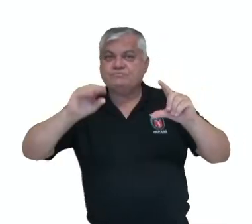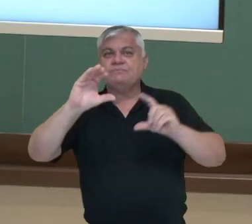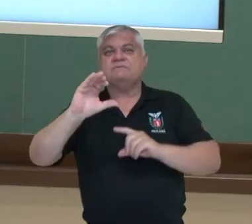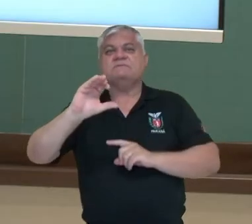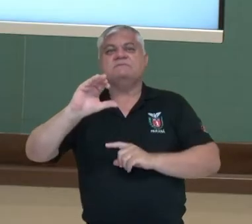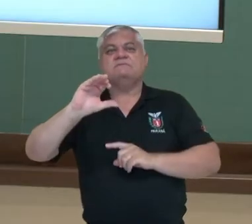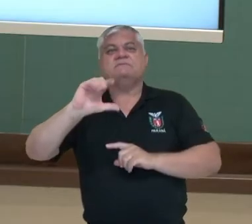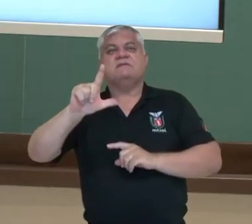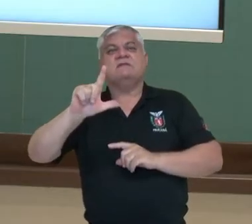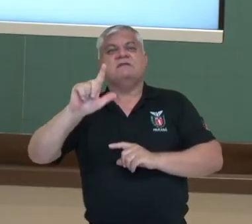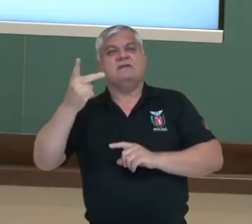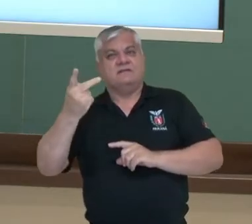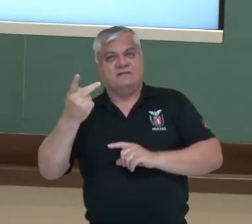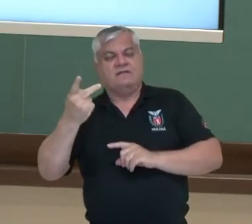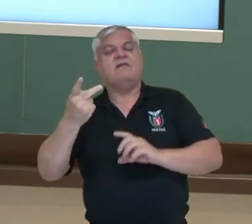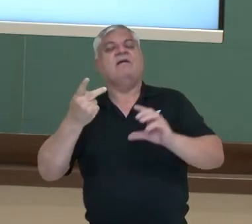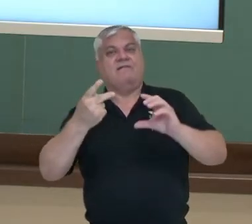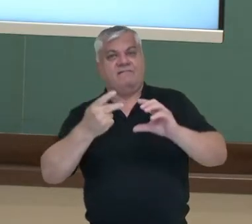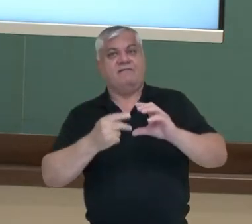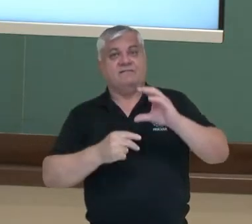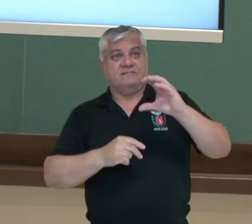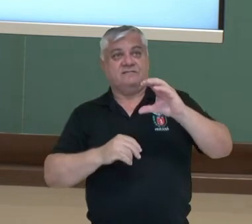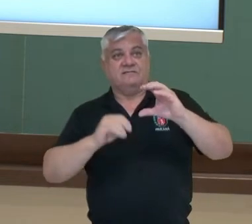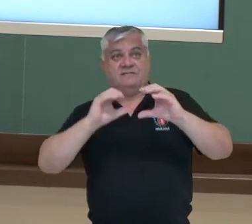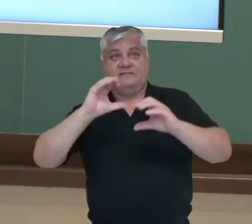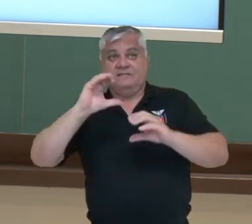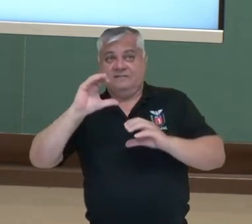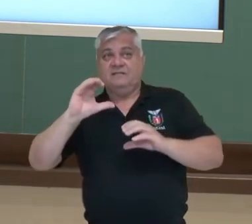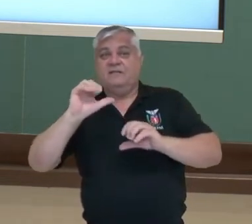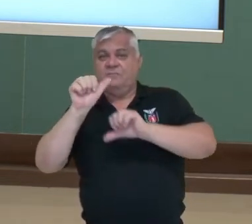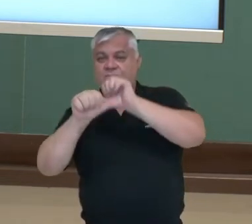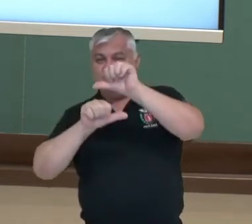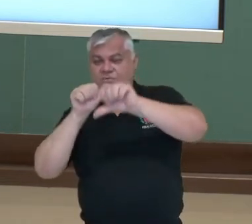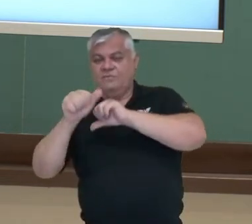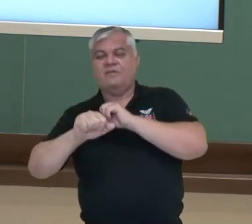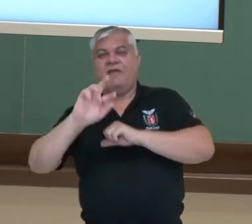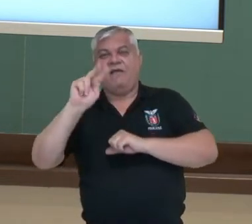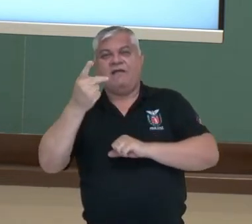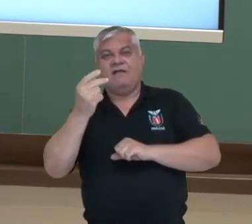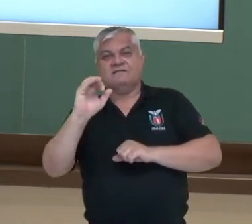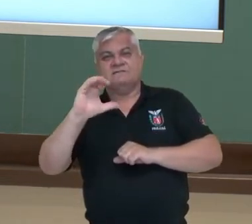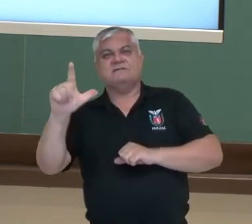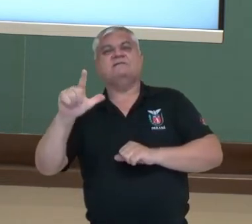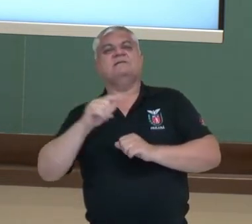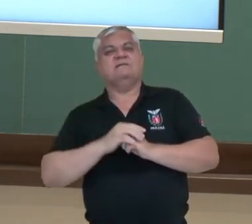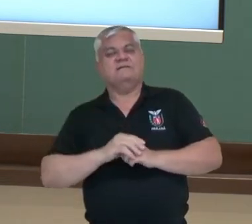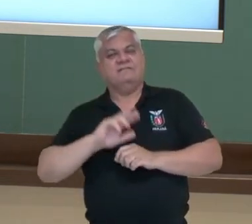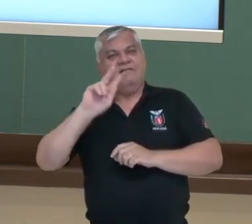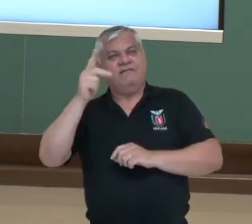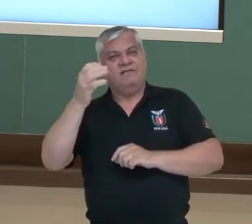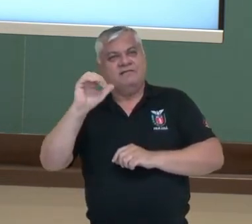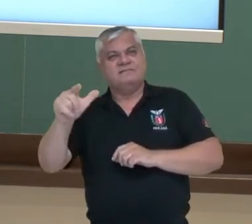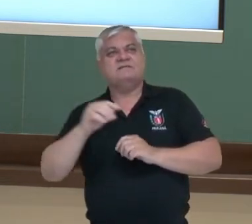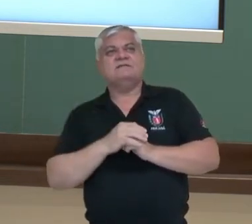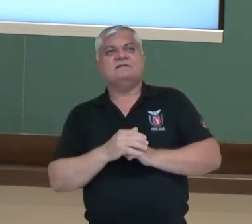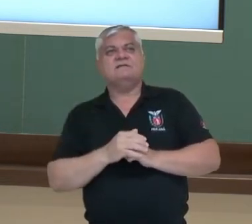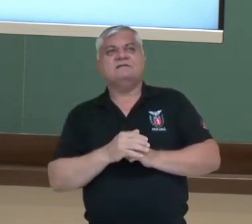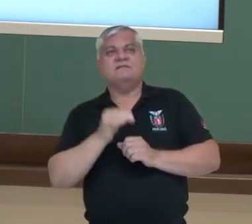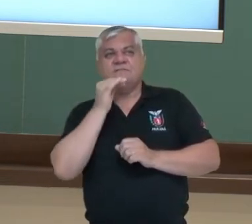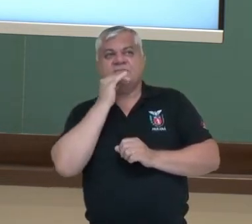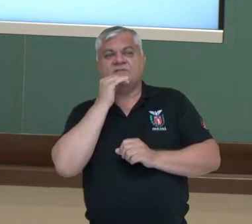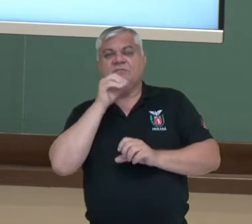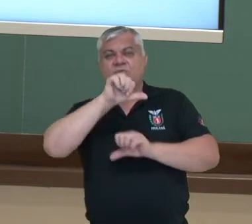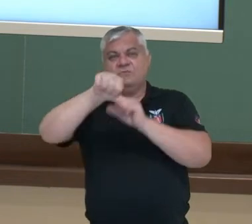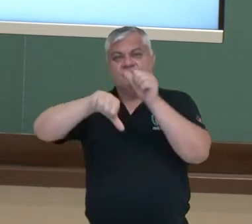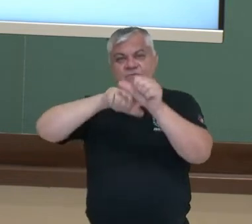tá? O hidrogênio sendo capturado pelo cloro, e aqui nós vamos ter o cloreto de hidrogênio, e o CH3 reagindo